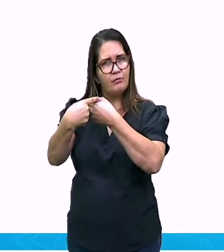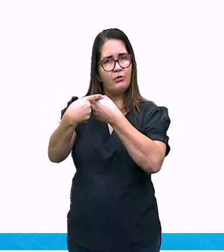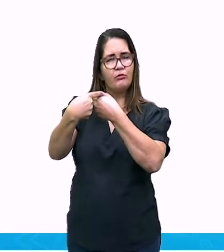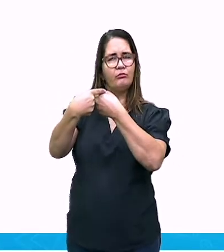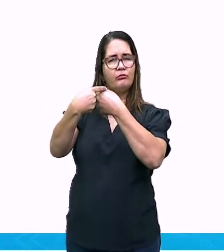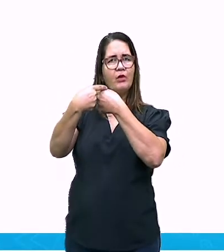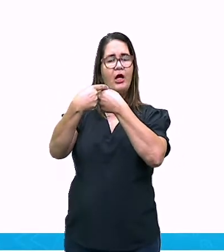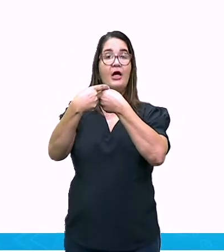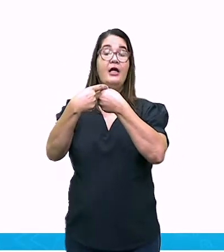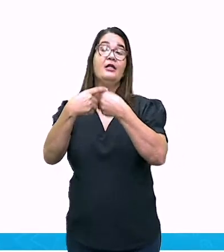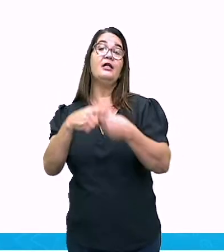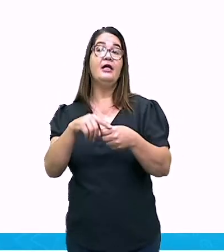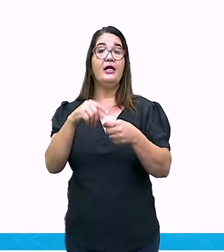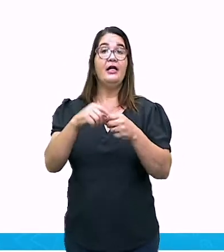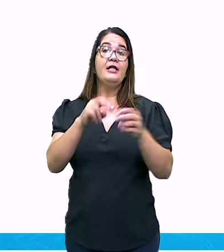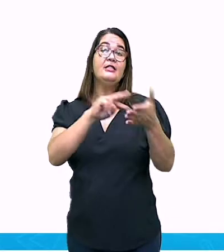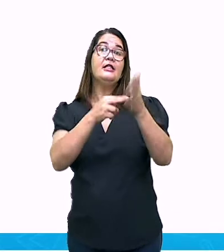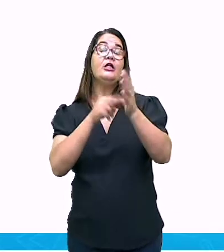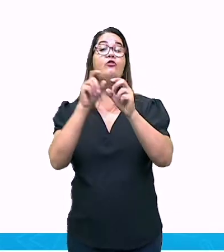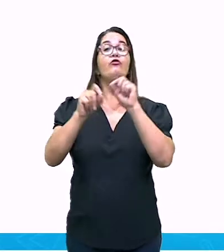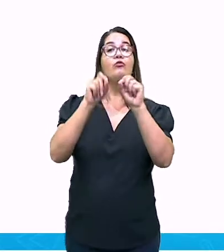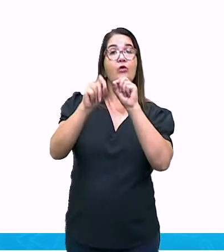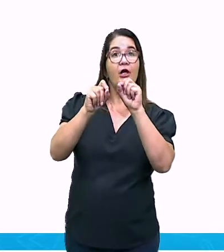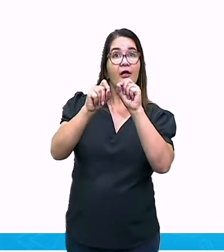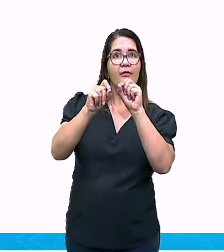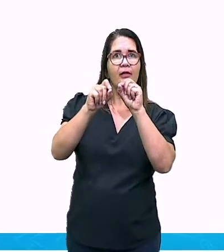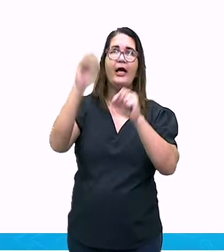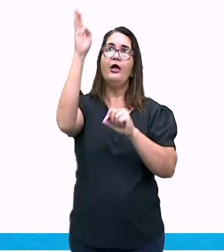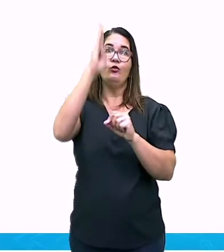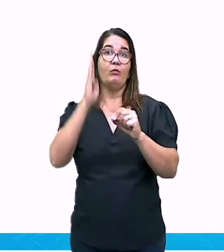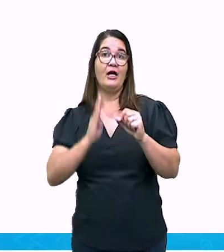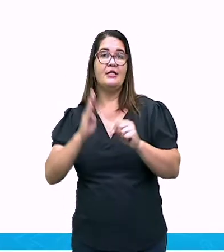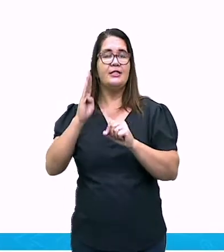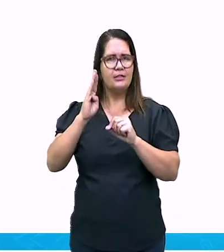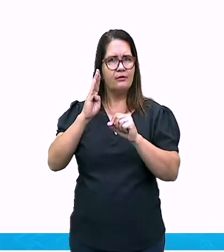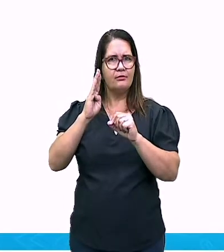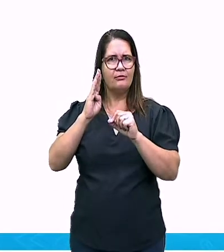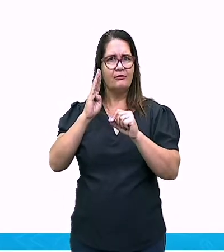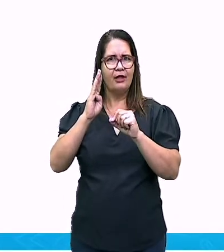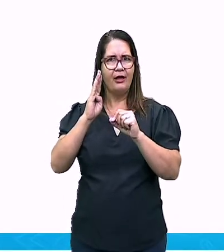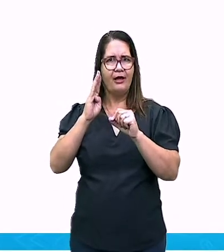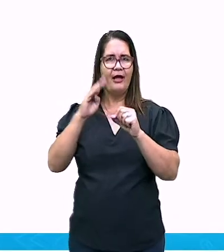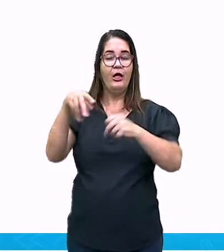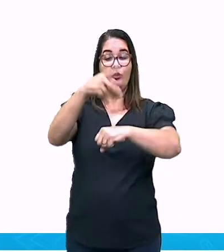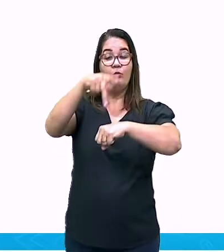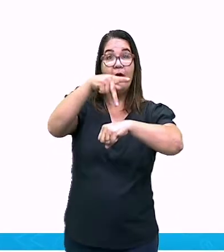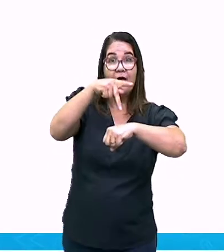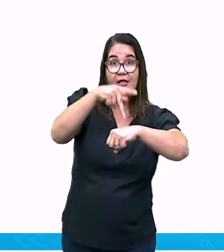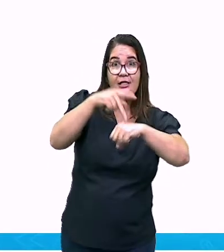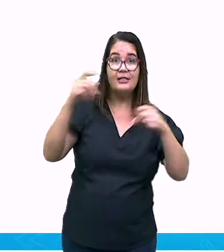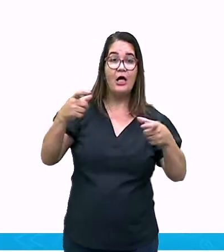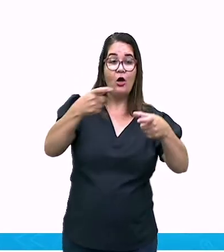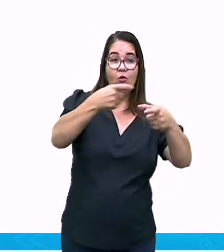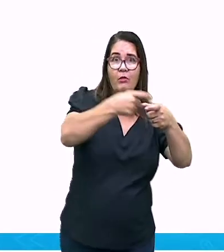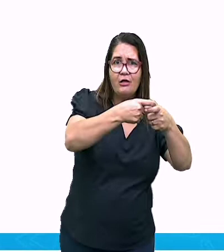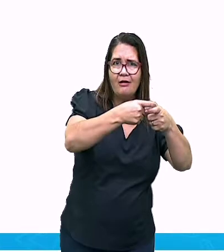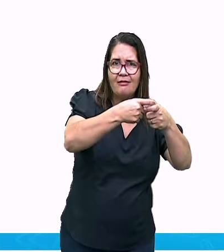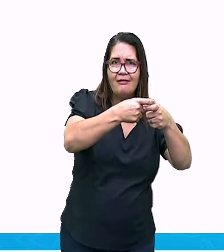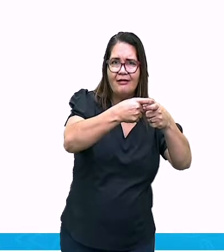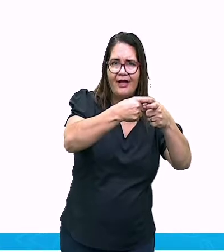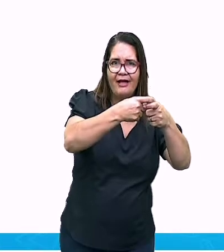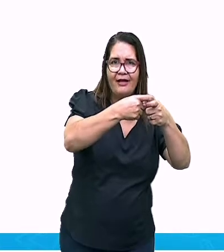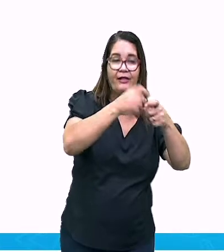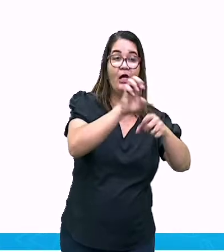menor parte do nosso país, com governo próprio. Cada estado é formado por um conjunto de